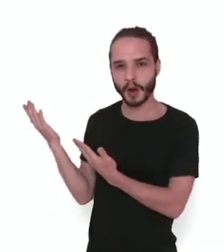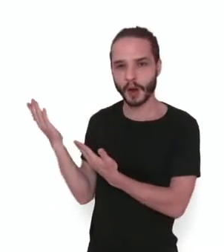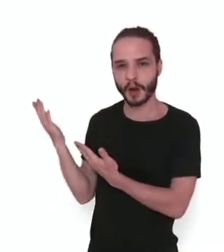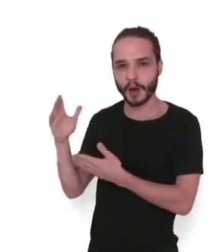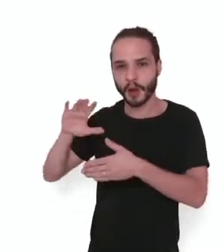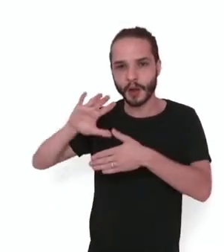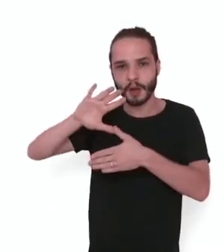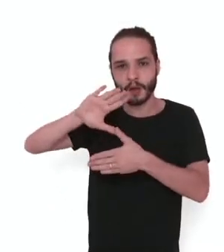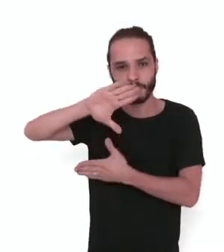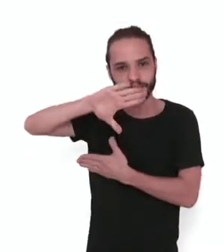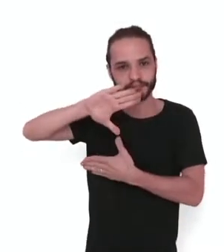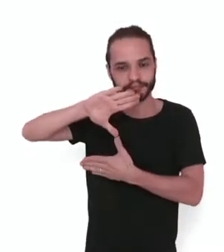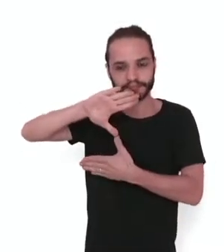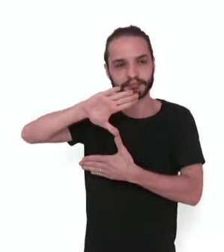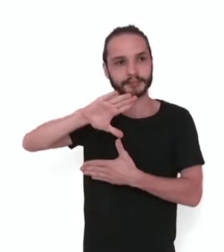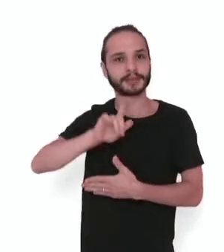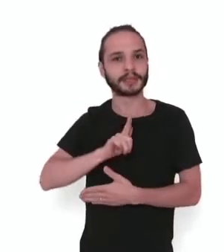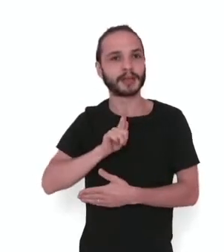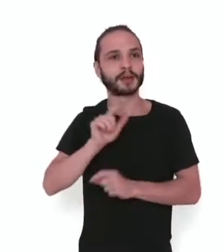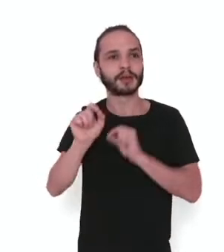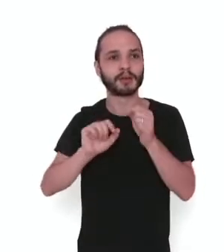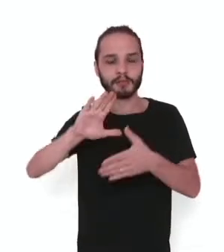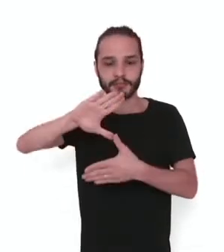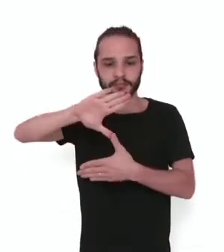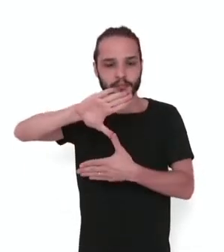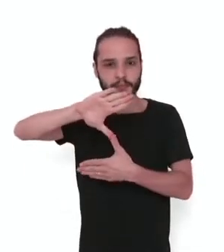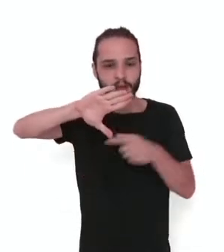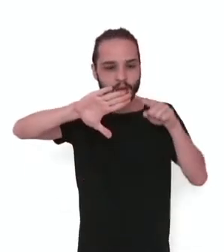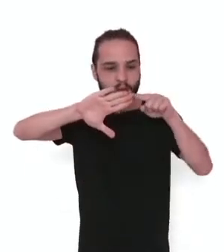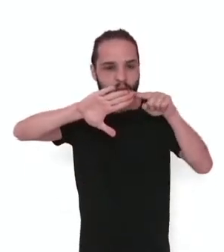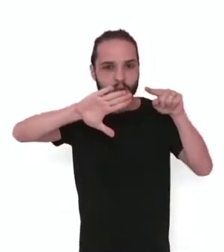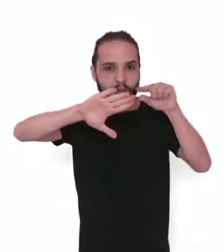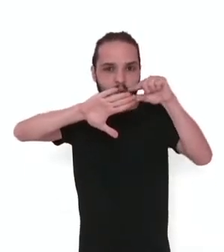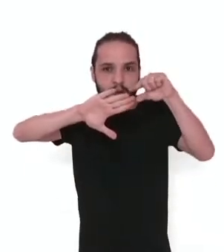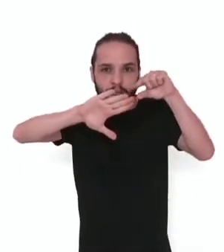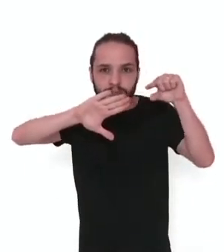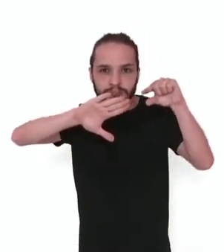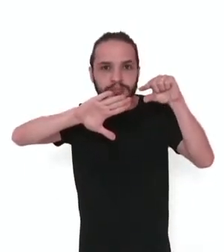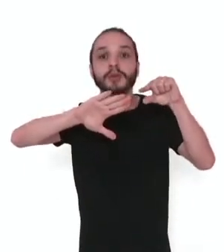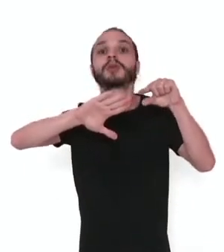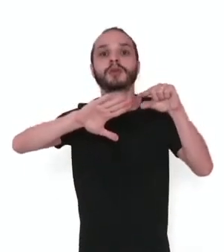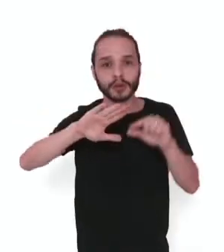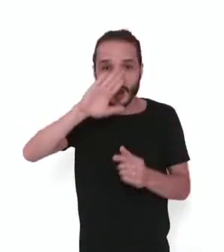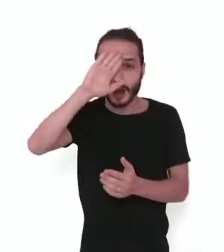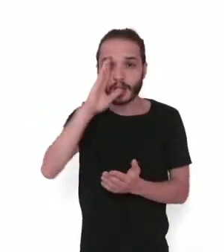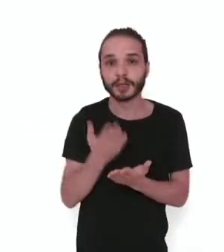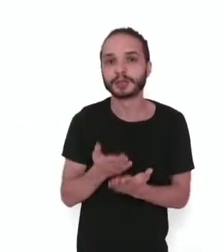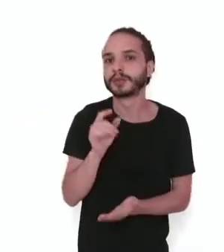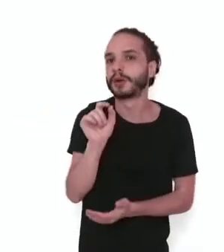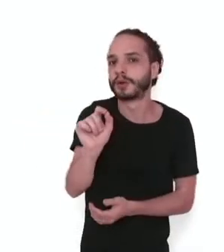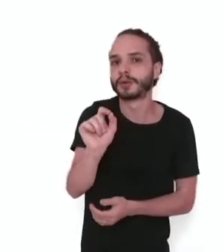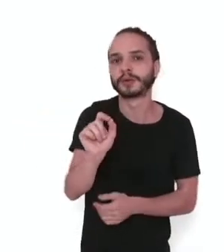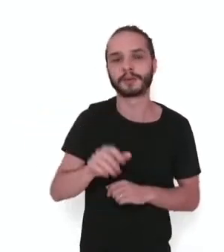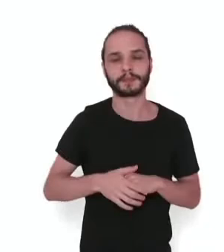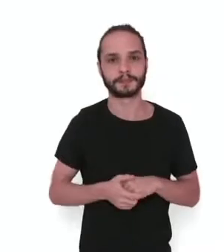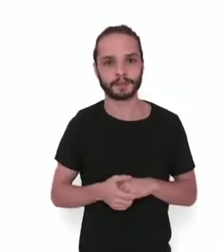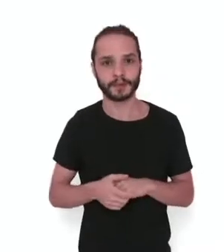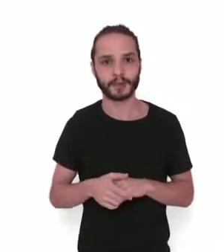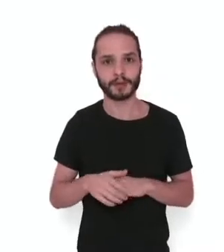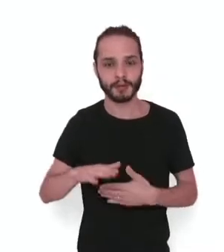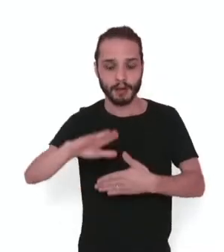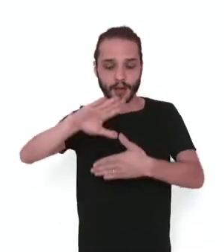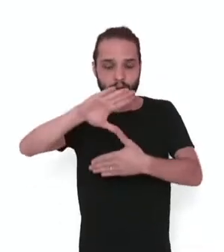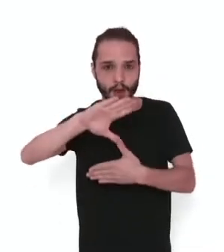o pontinho? Então aqui é o Estreito de Bering. Acredita-se, através dessa teoria, que